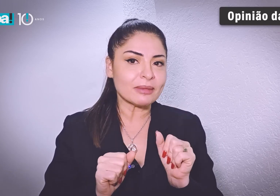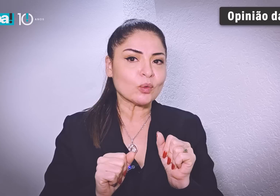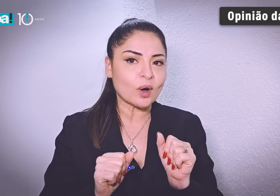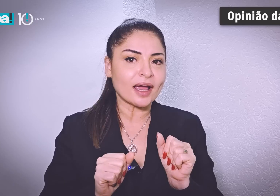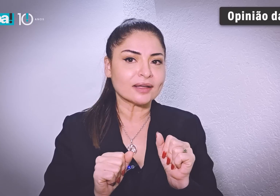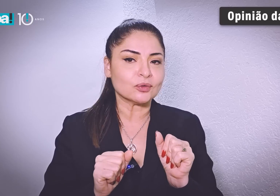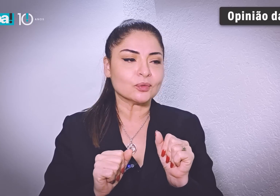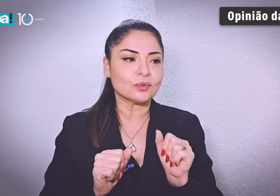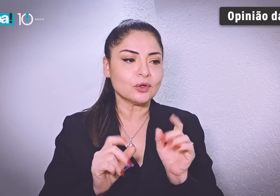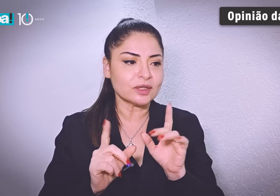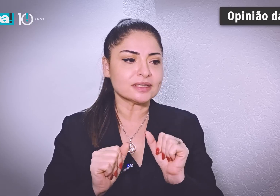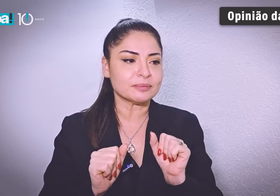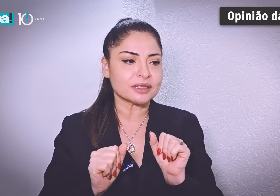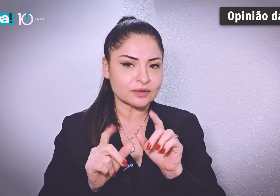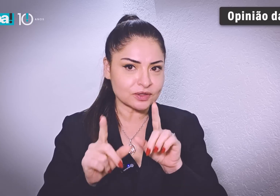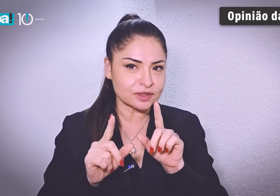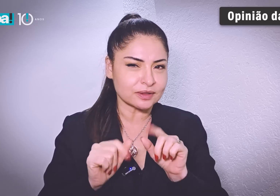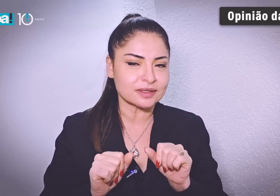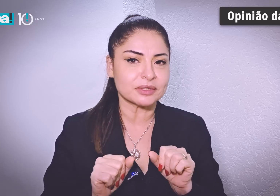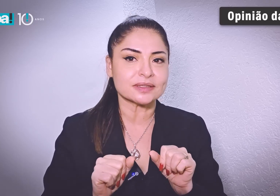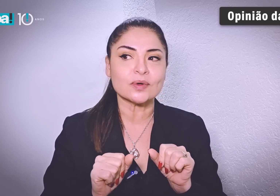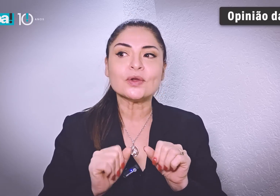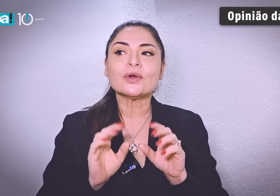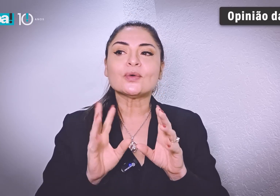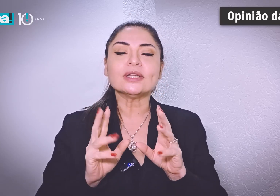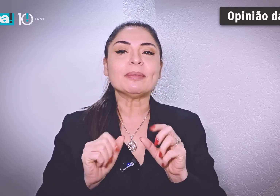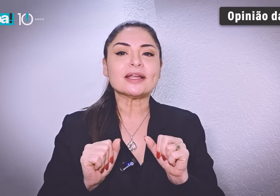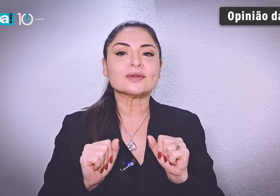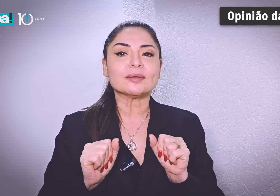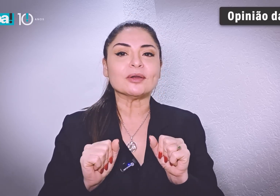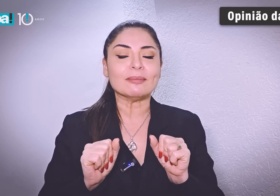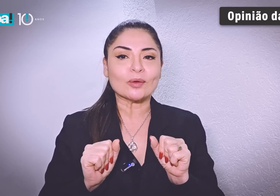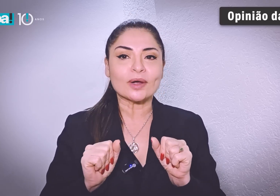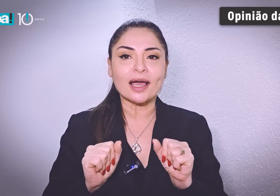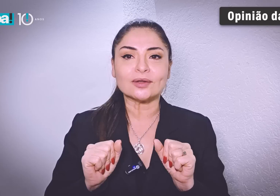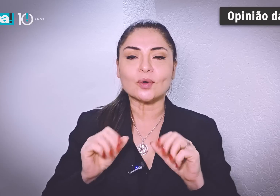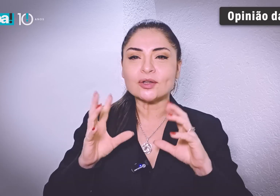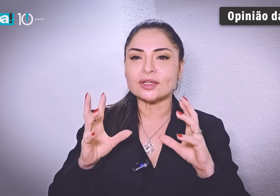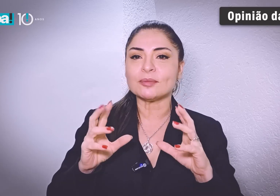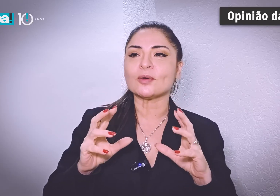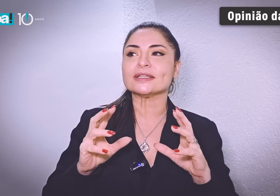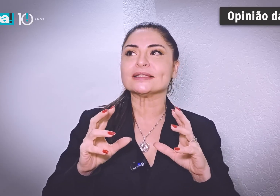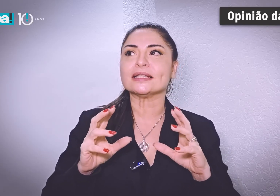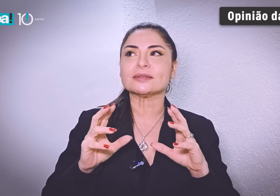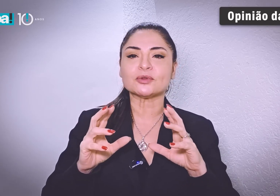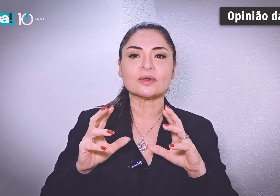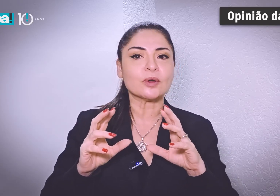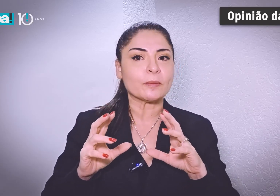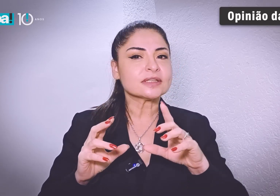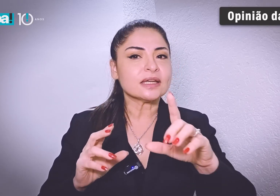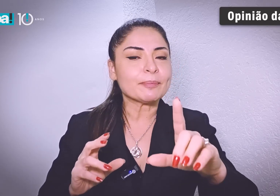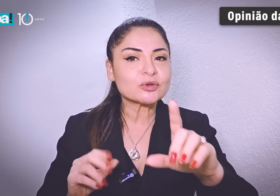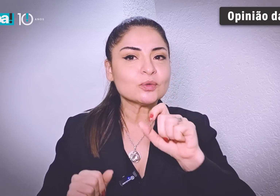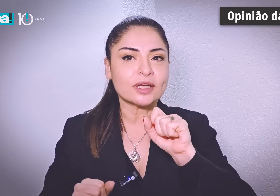meio amalucado, eu tenho essa impressão, vê se você não tem essa impressão. Quando aparece alguém meio amalucado, acho que tem uma coisa assim que as pessoas falam,